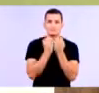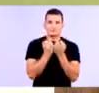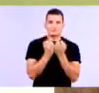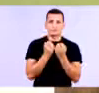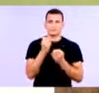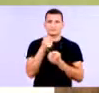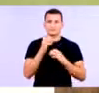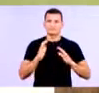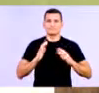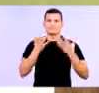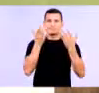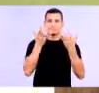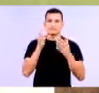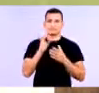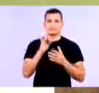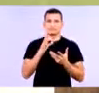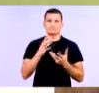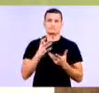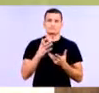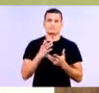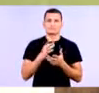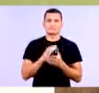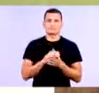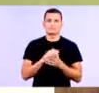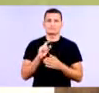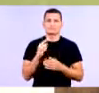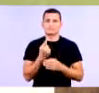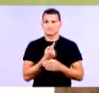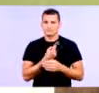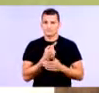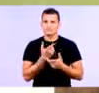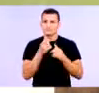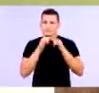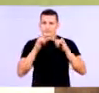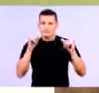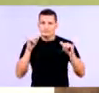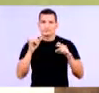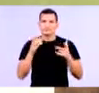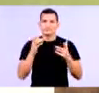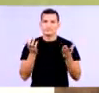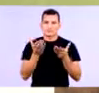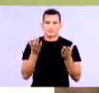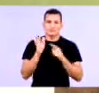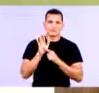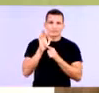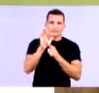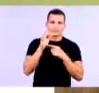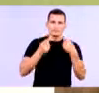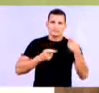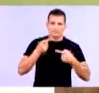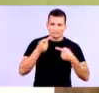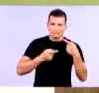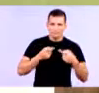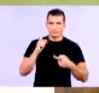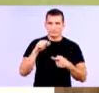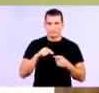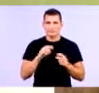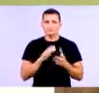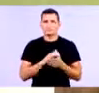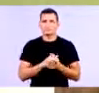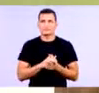quase festas, só para chegar e fazer bem assim: olha, nós vamos ter um momento de apresentar a política, né, porque nós temos